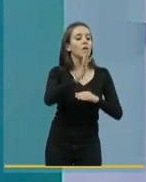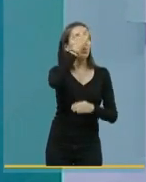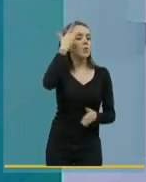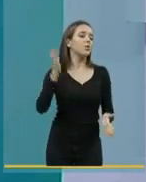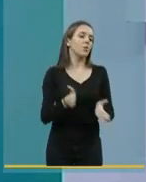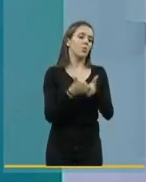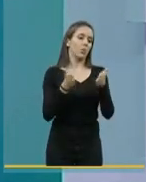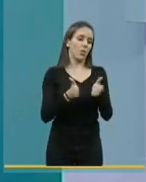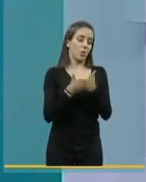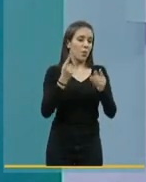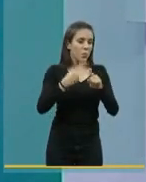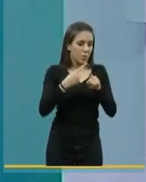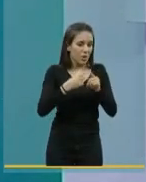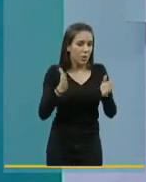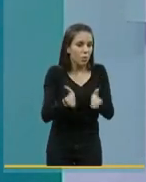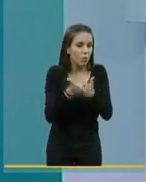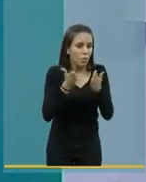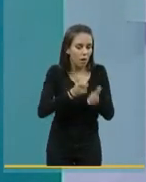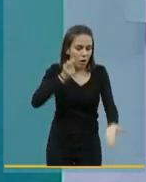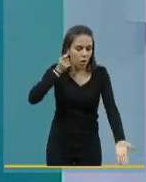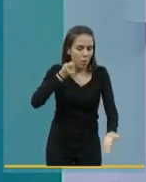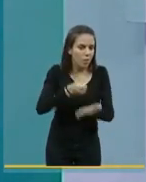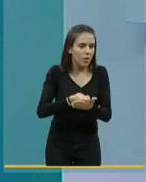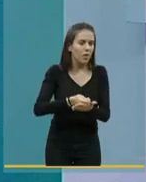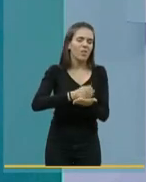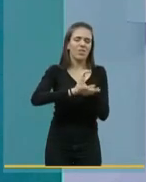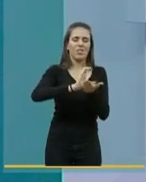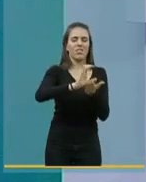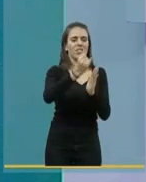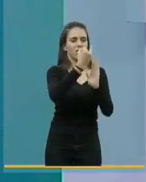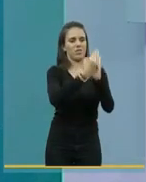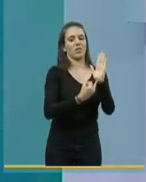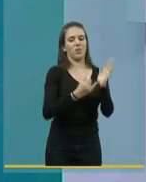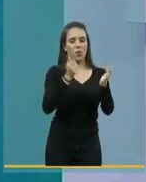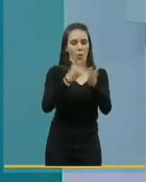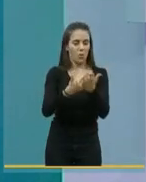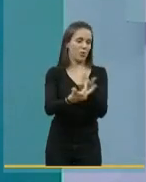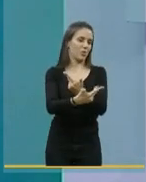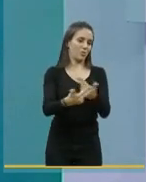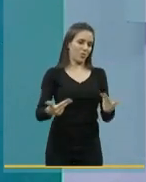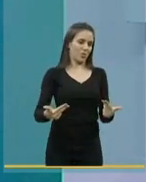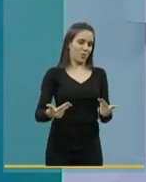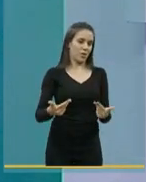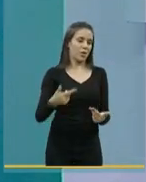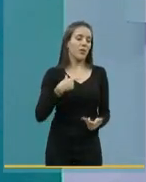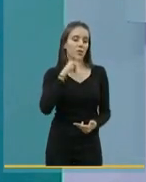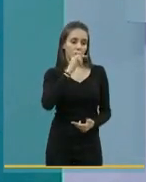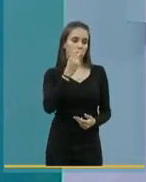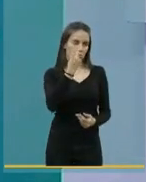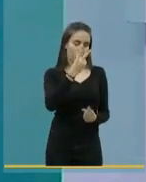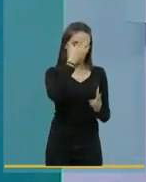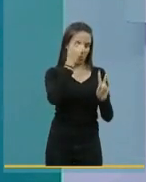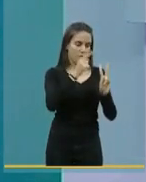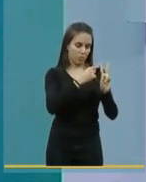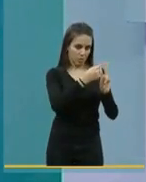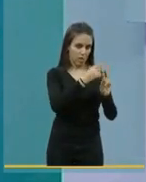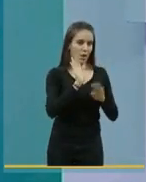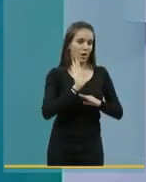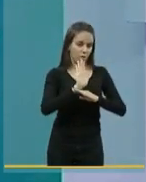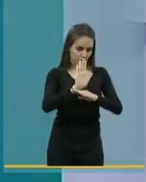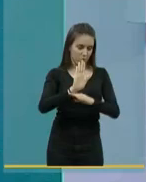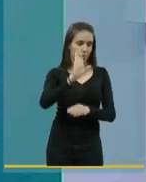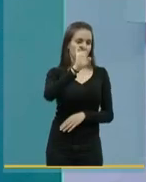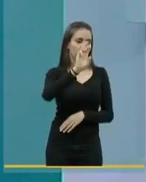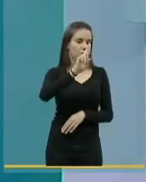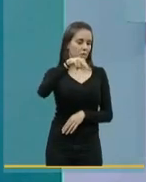pobres porque o pobre paga imposto ao consumir eu estou falando de dois colaboradores do governo lula bernard